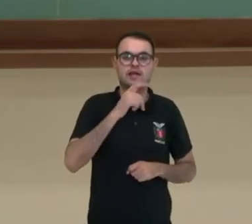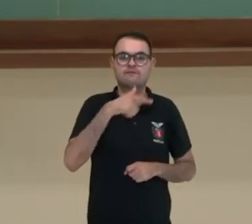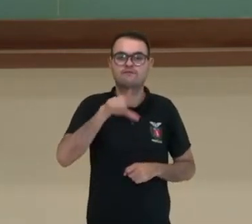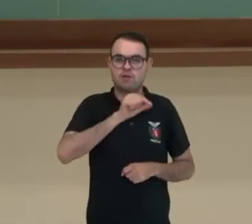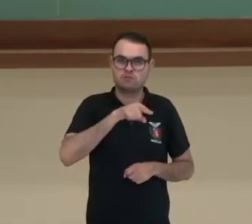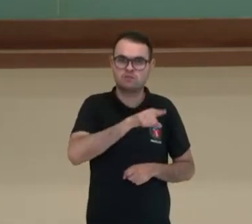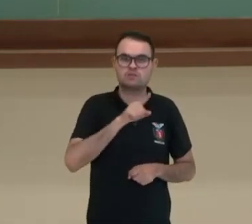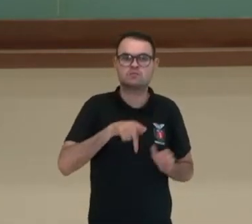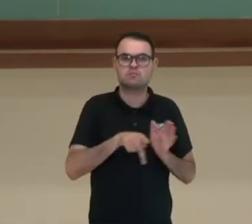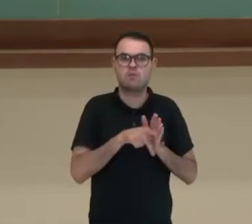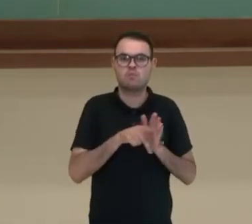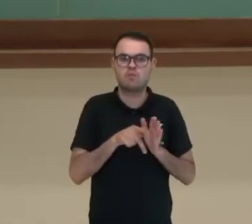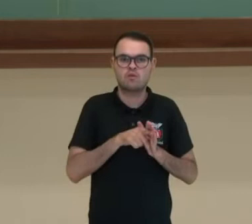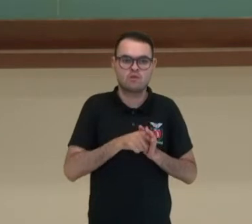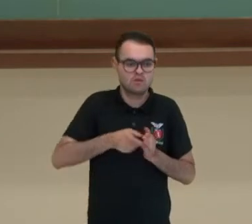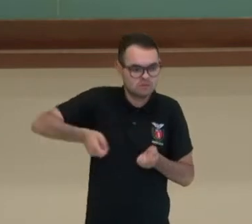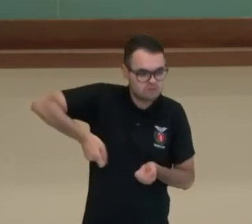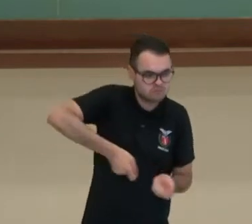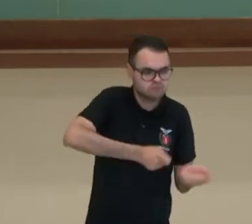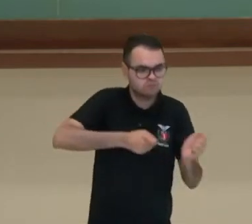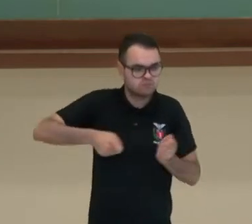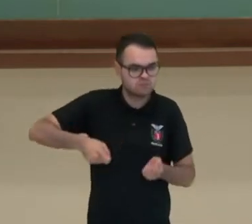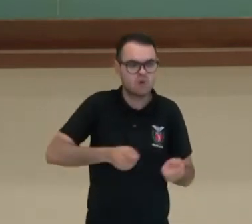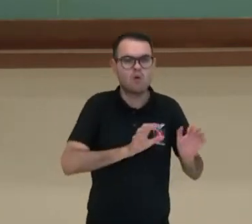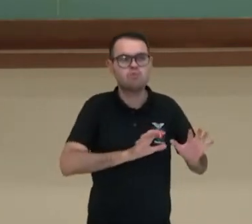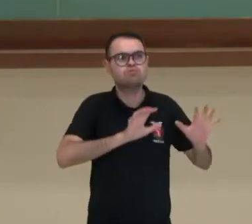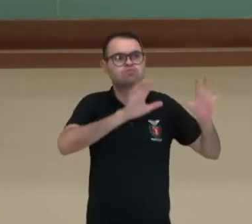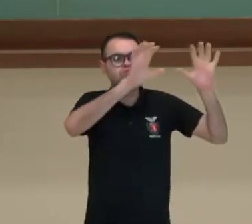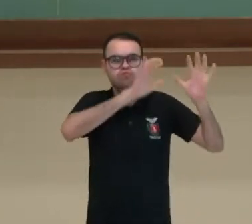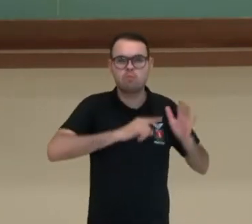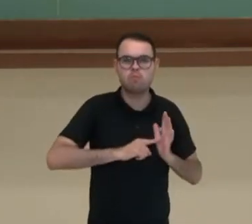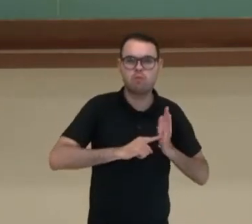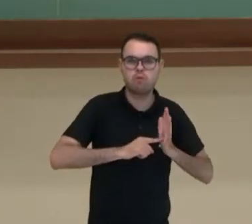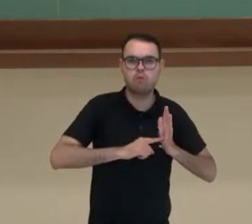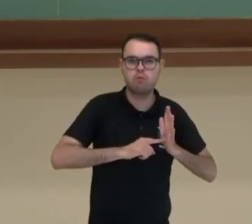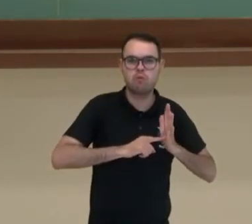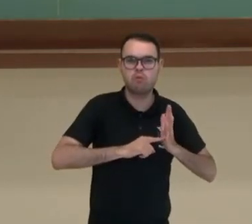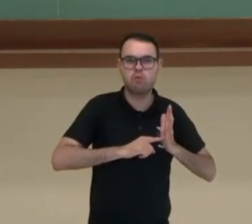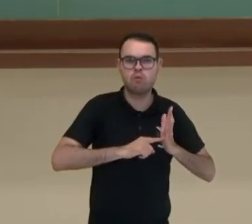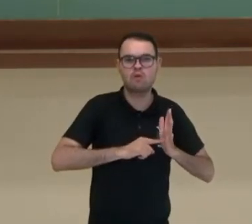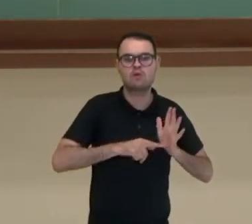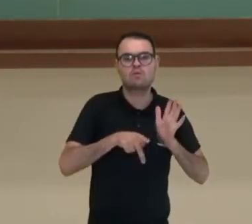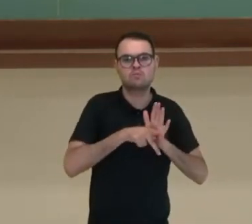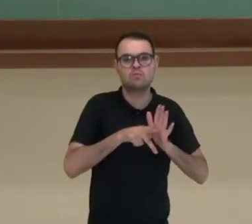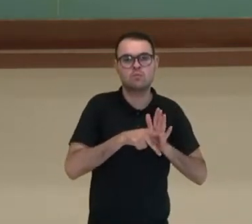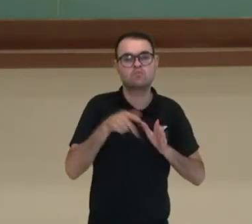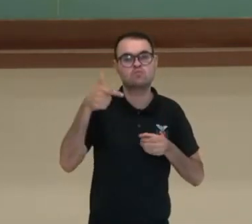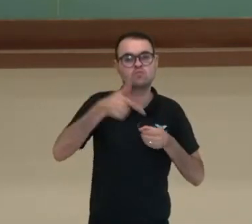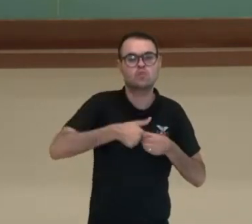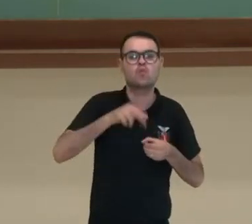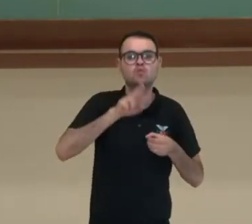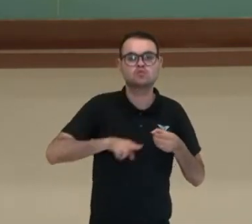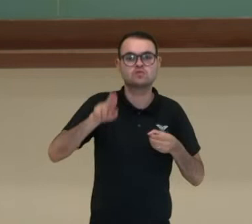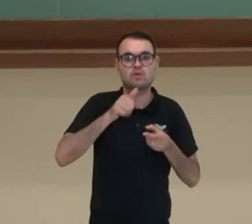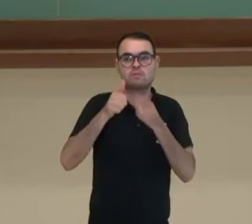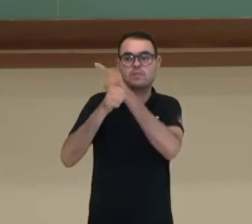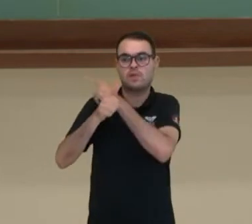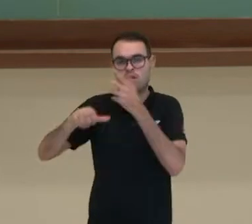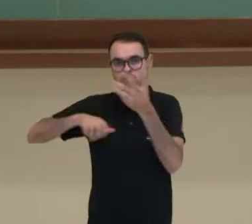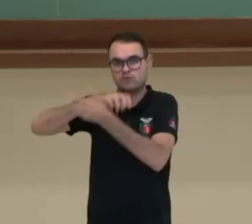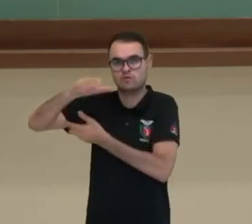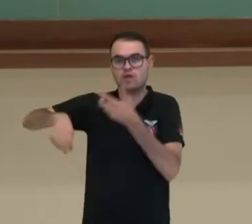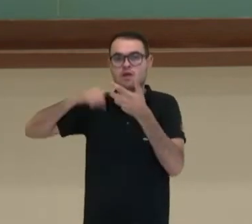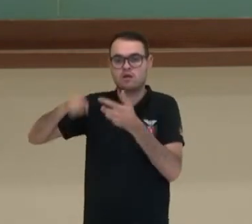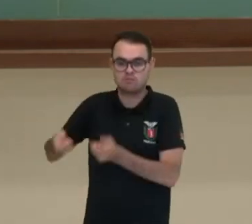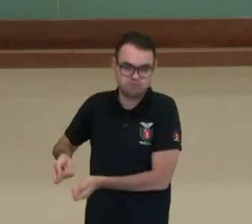e combustível para as máquinas. As máquinas eram construídas em ferro e o combustível usado na primeira Revolução